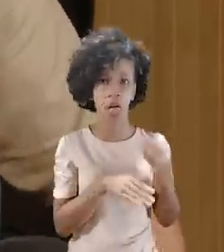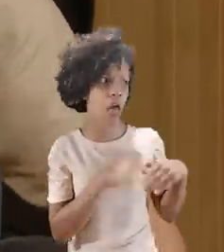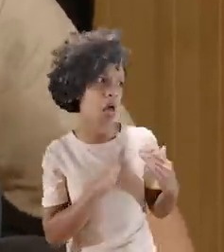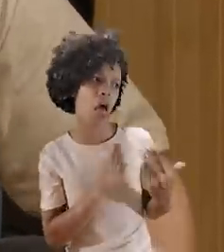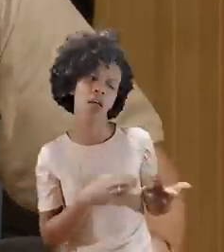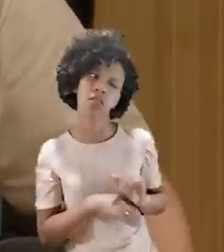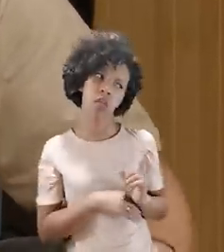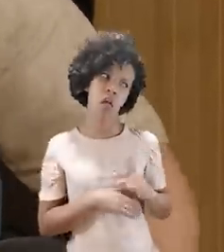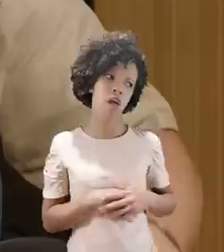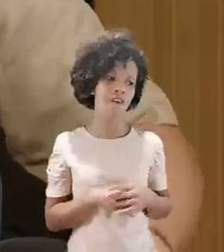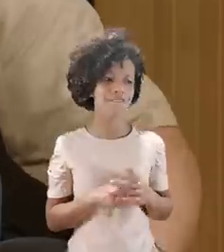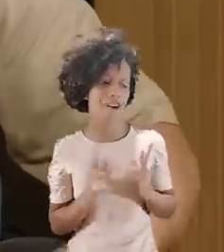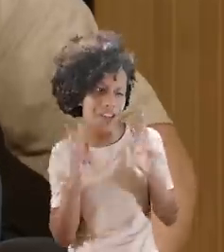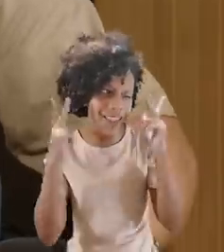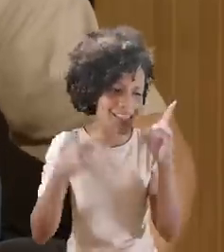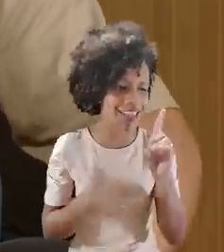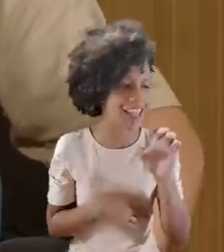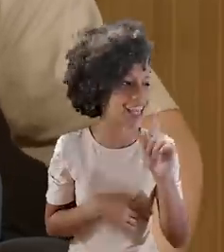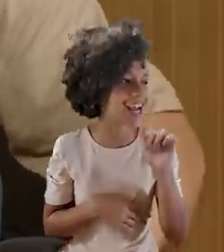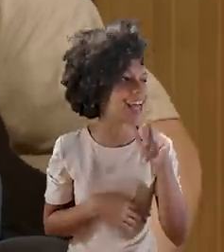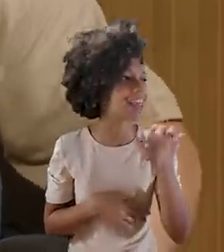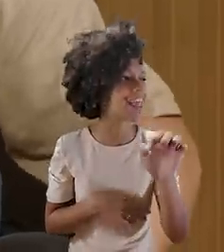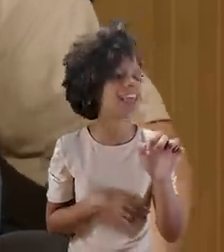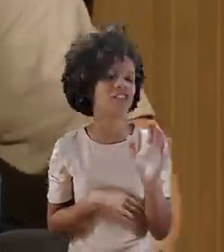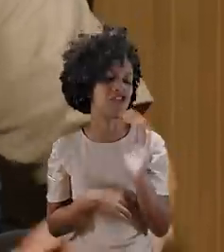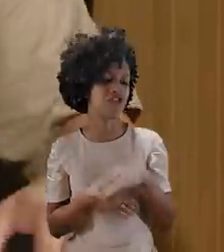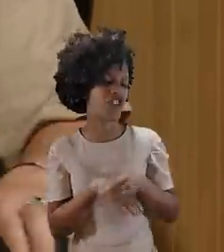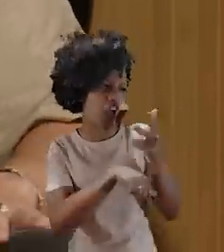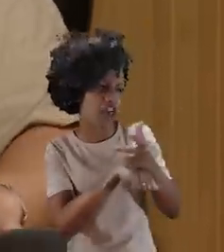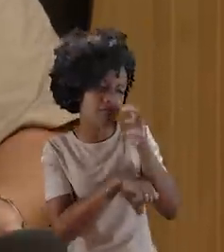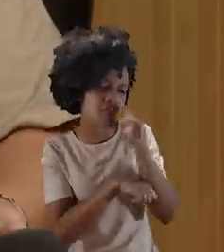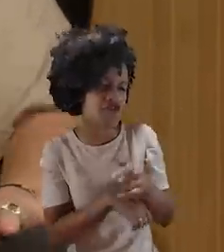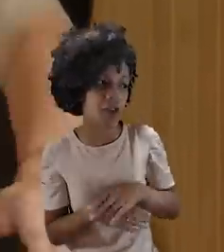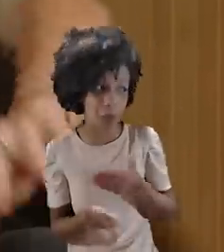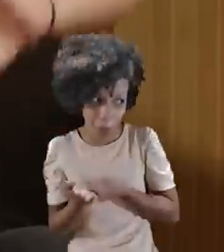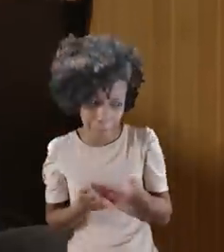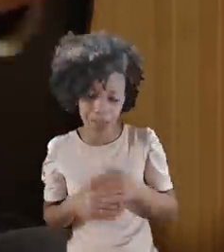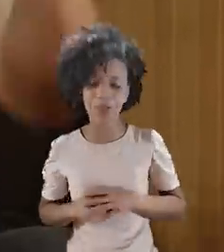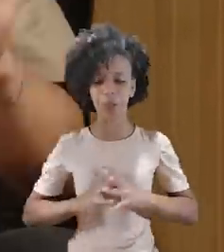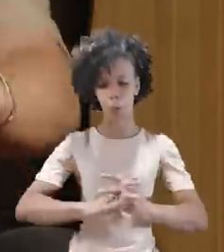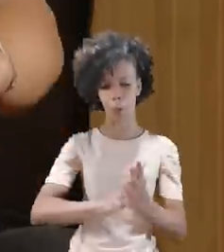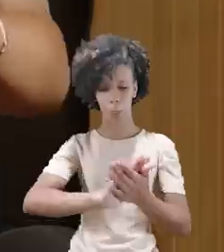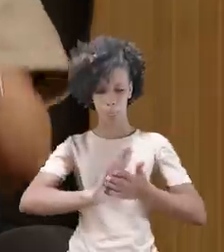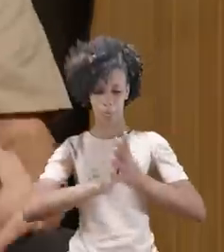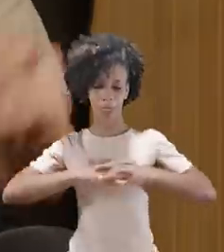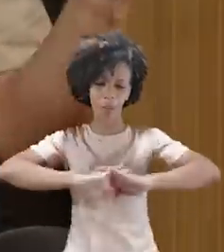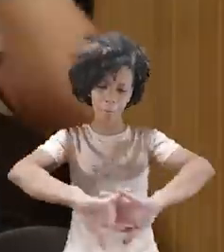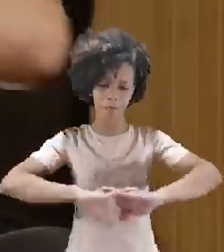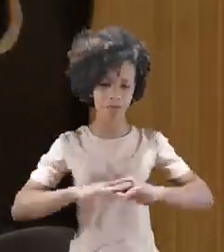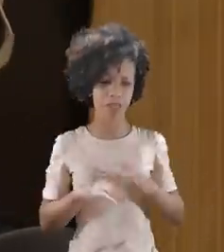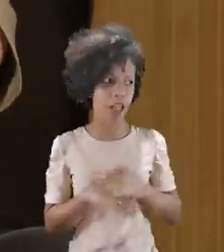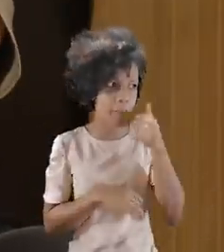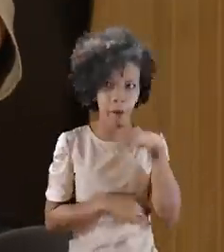casa vamos meter um degradê visão já viu os vídeos no YouTube não comecinho aí vamos lá você é um